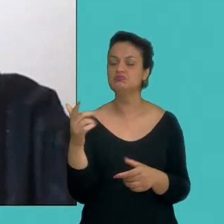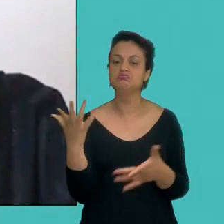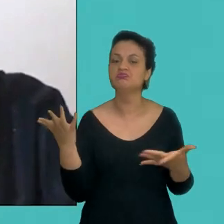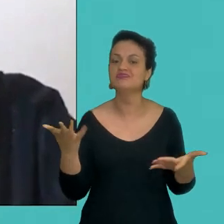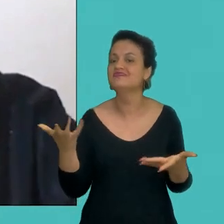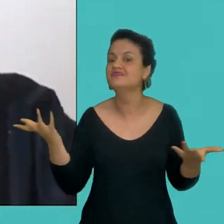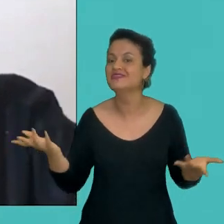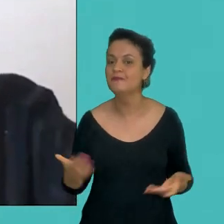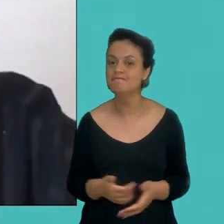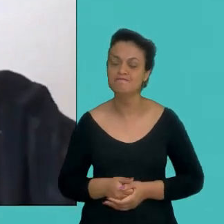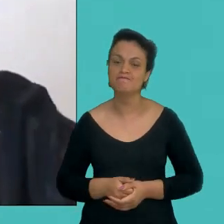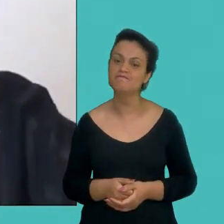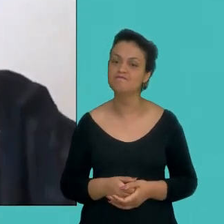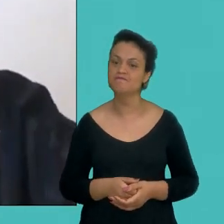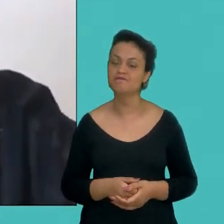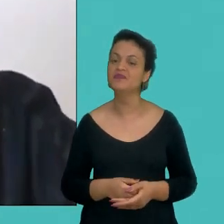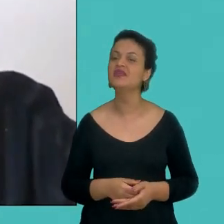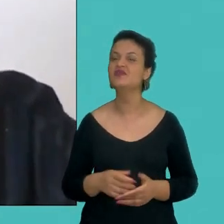disso.